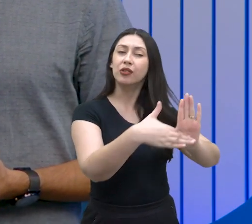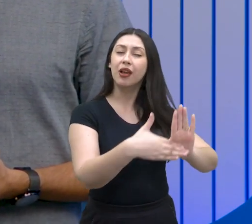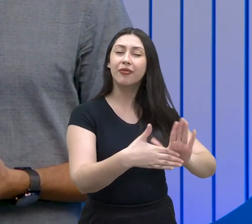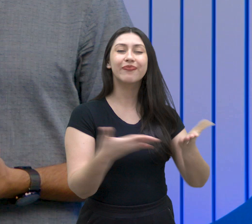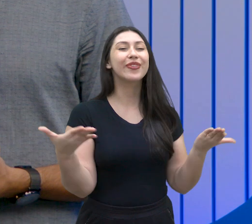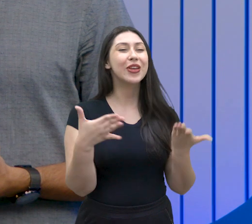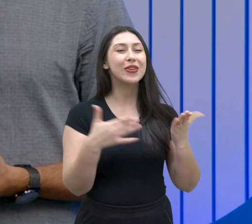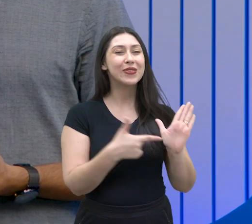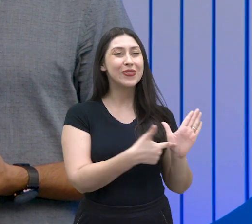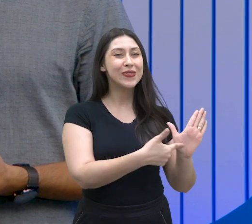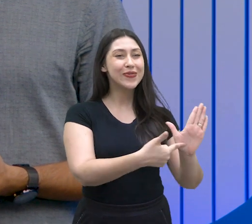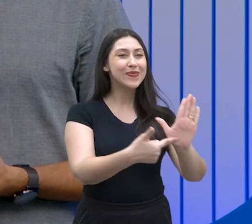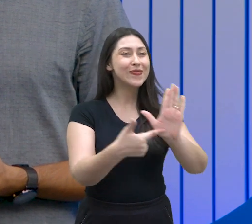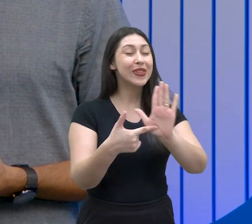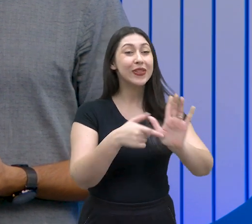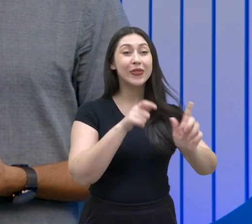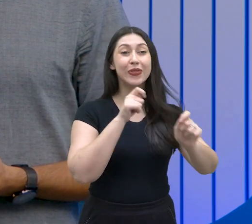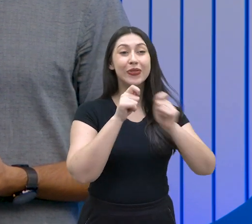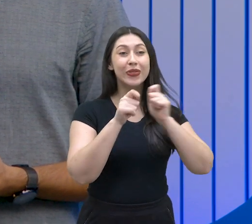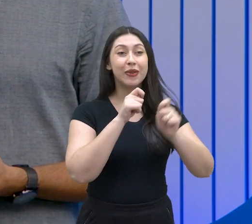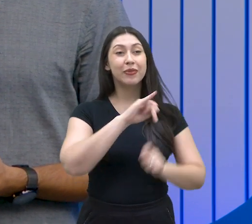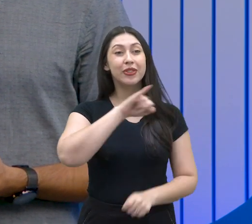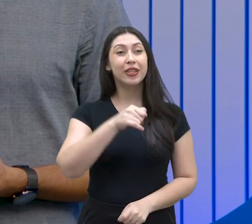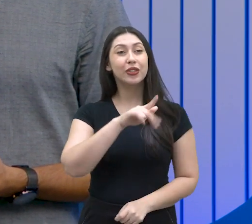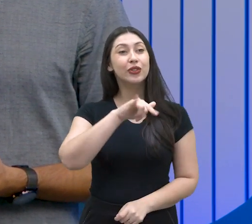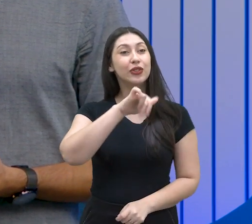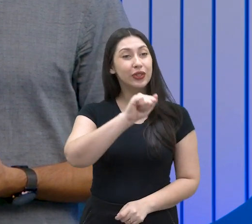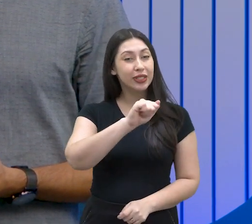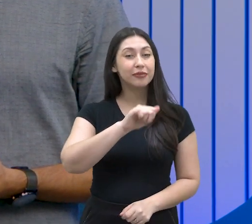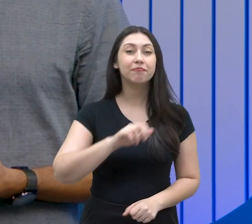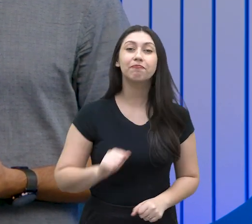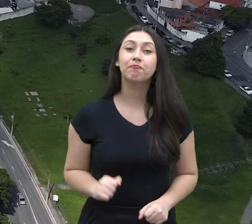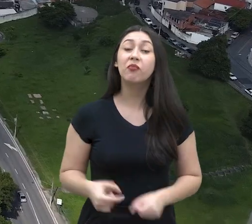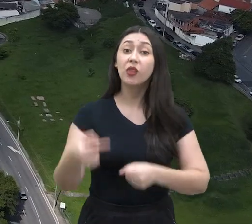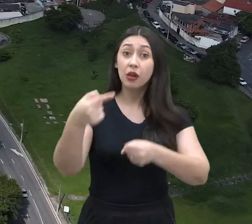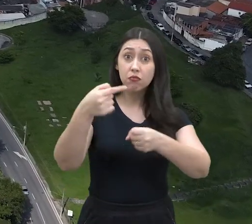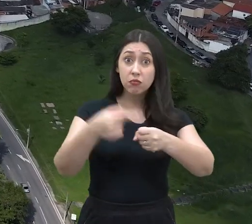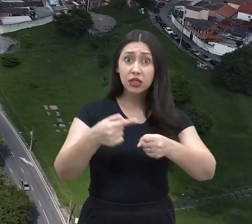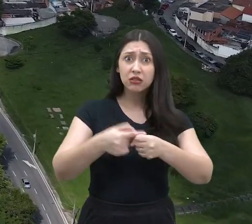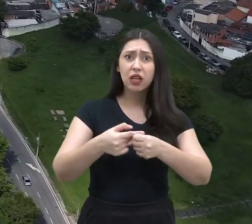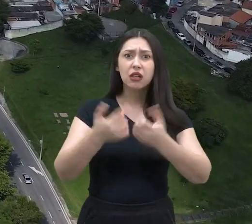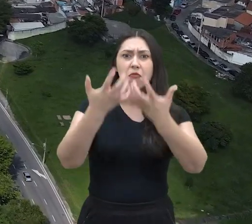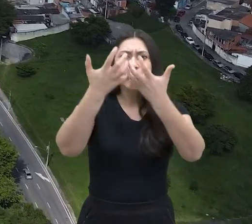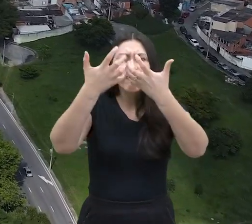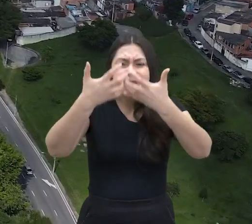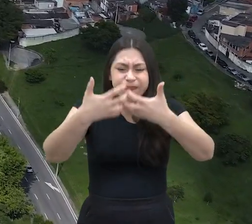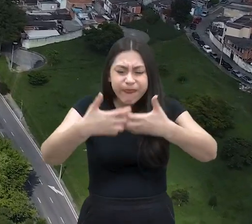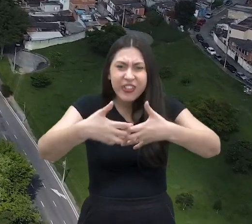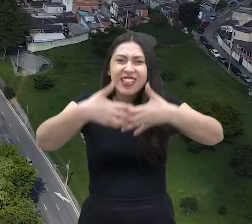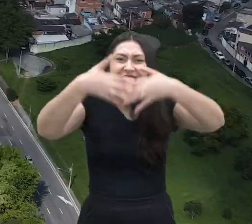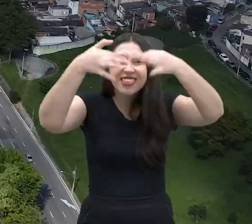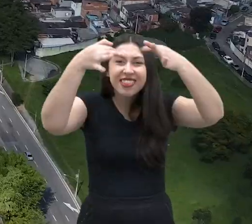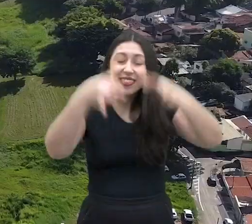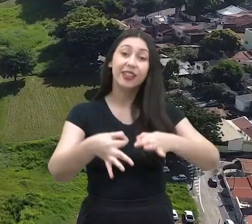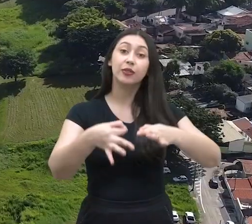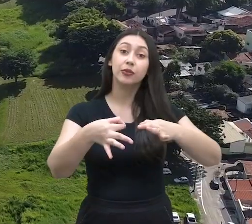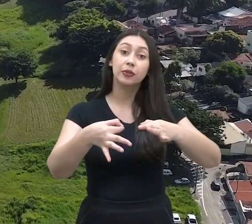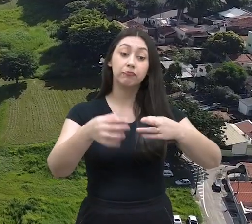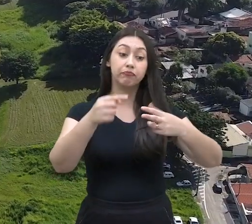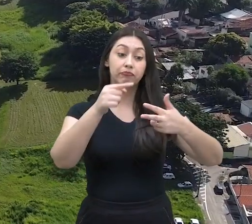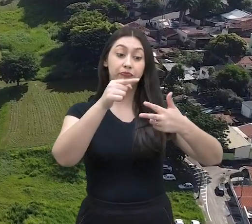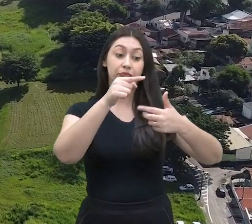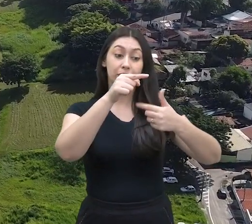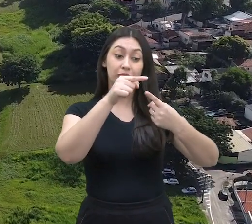comum? A gente te mostra agora na reportagem da Júlia Lopes. Para que a cidade funcione de forma plena,